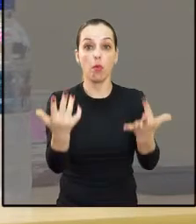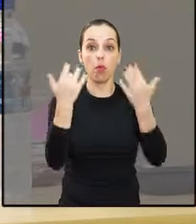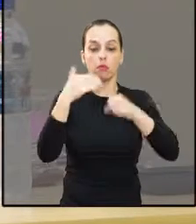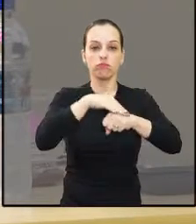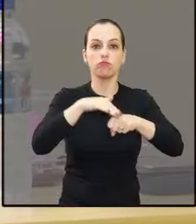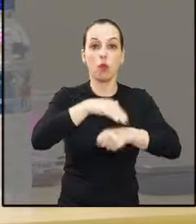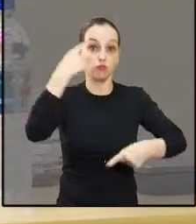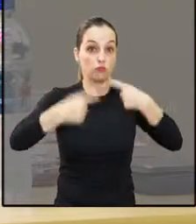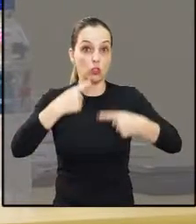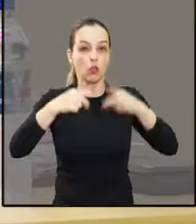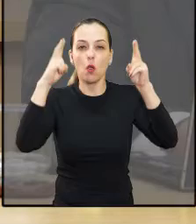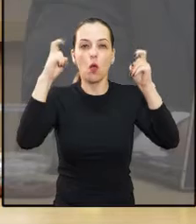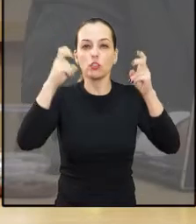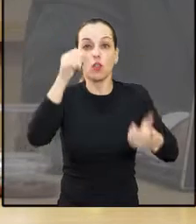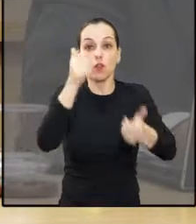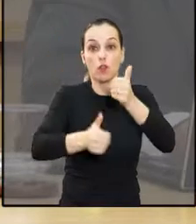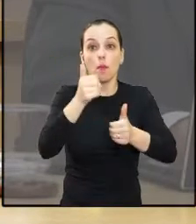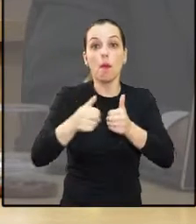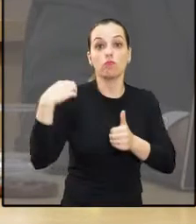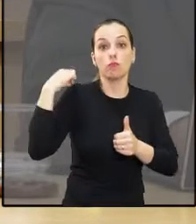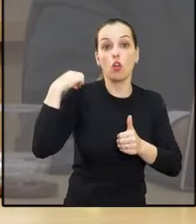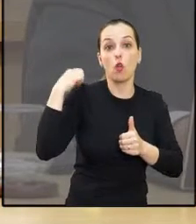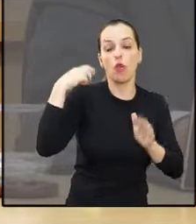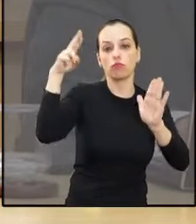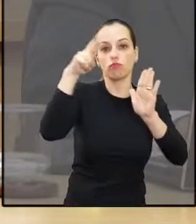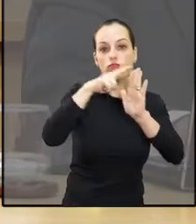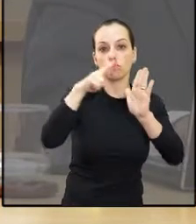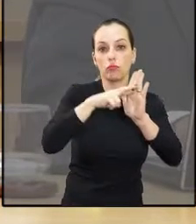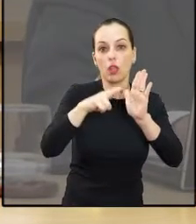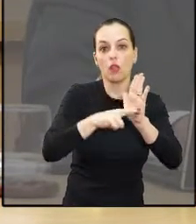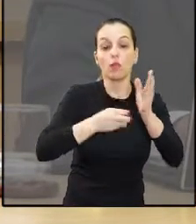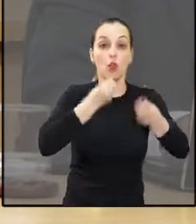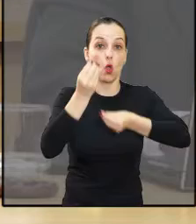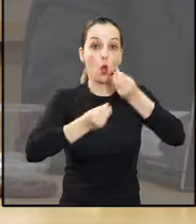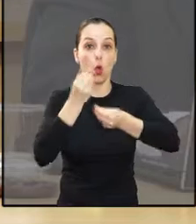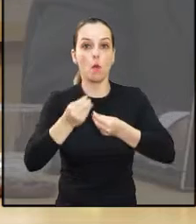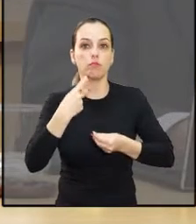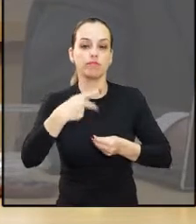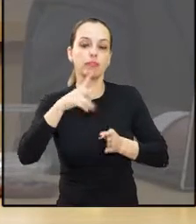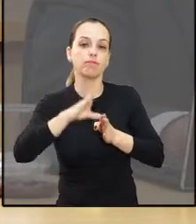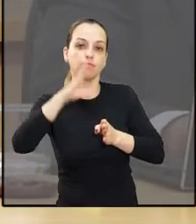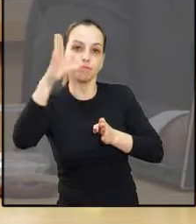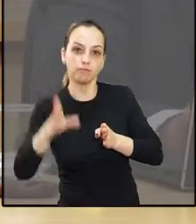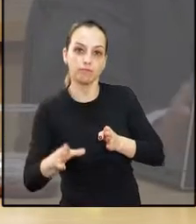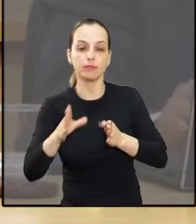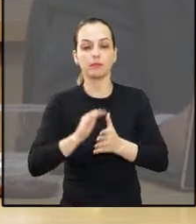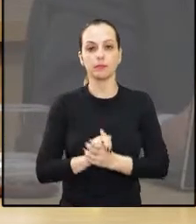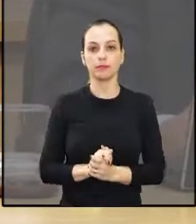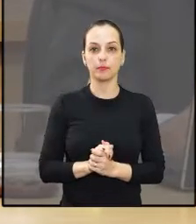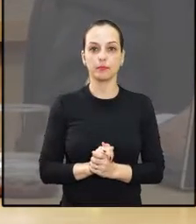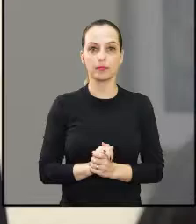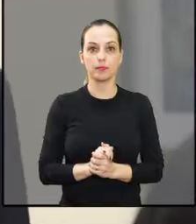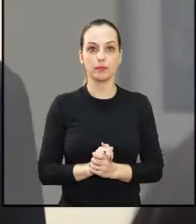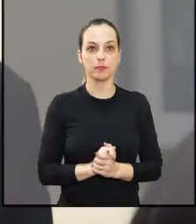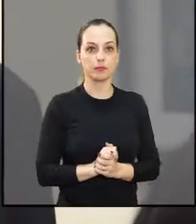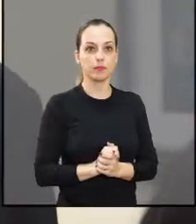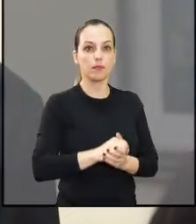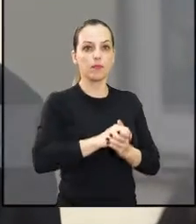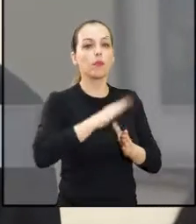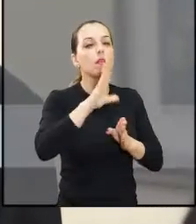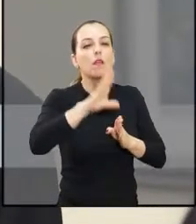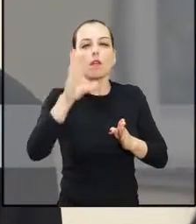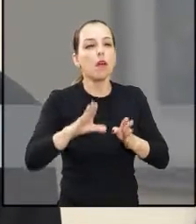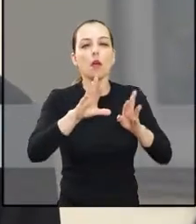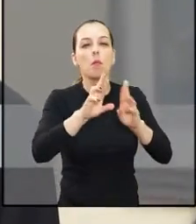categoria esportiva no município. O vereador Cabo Magal Verri foi o autor do requerimento que convocou o evento. A convocação